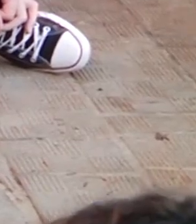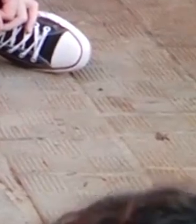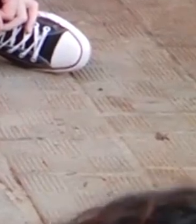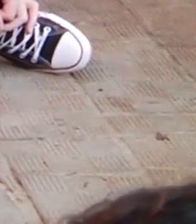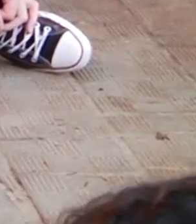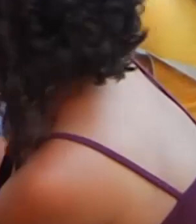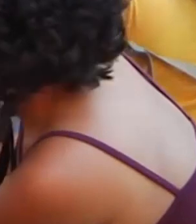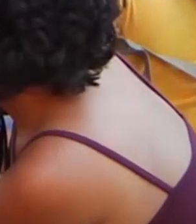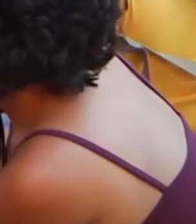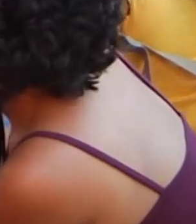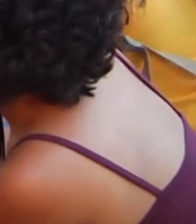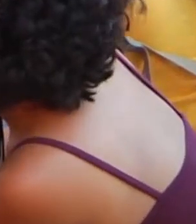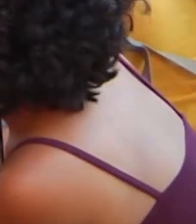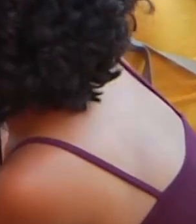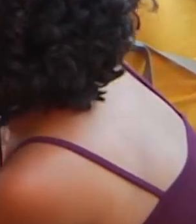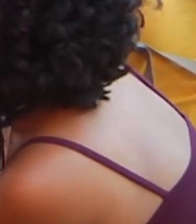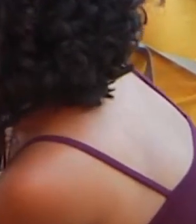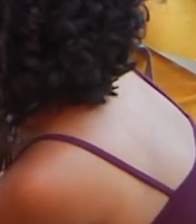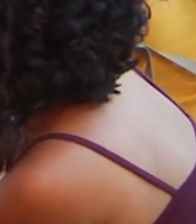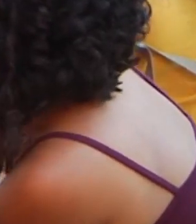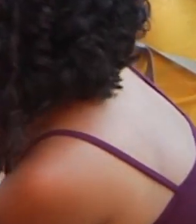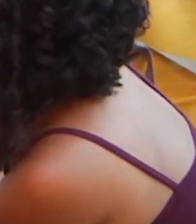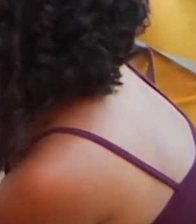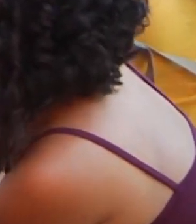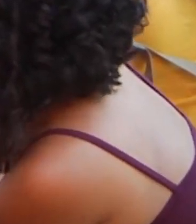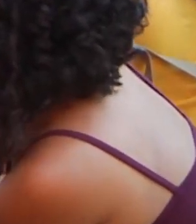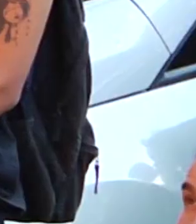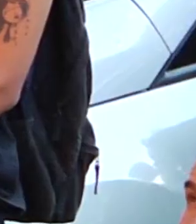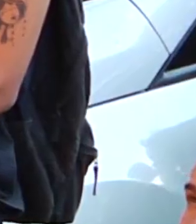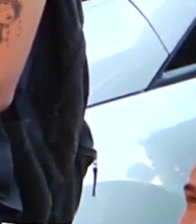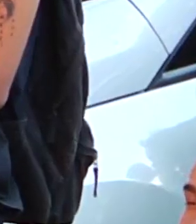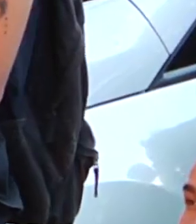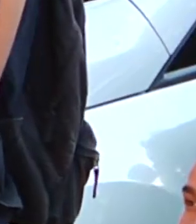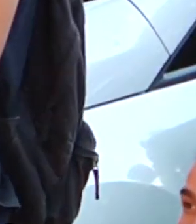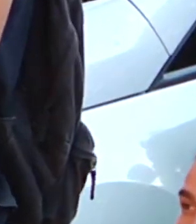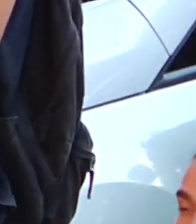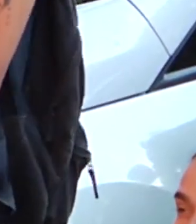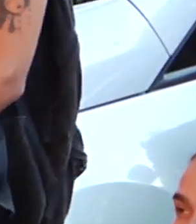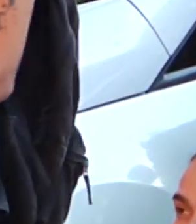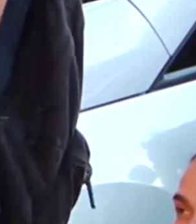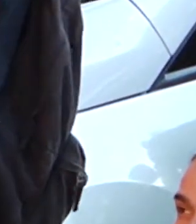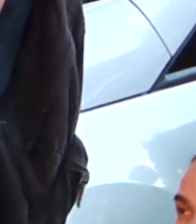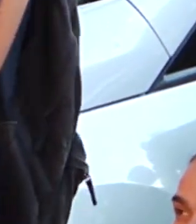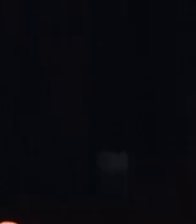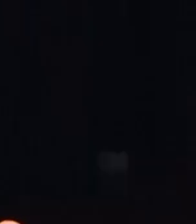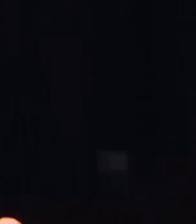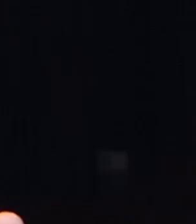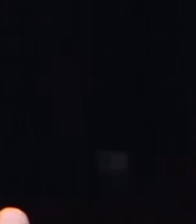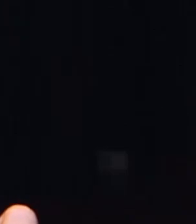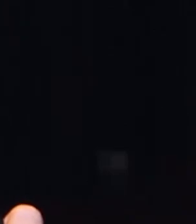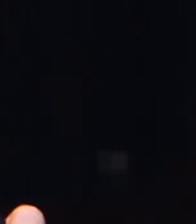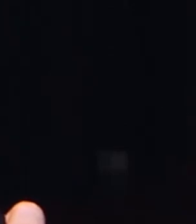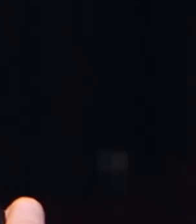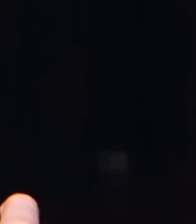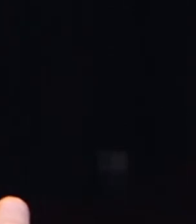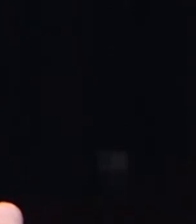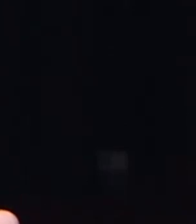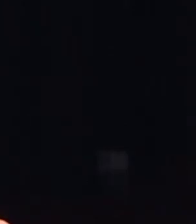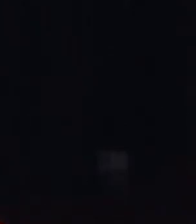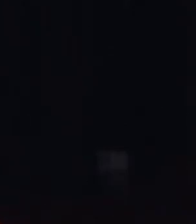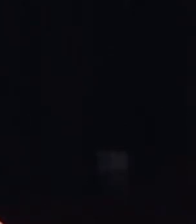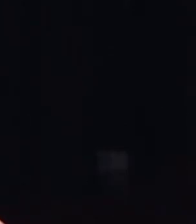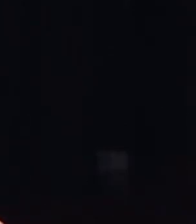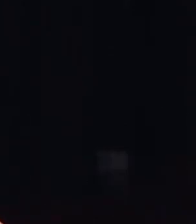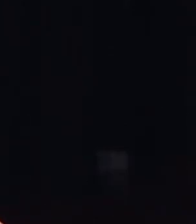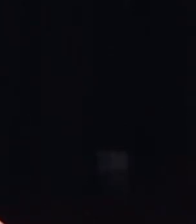para outros. Mesmo em momentos diferentes, a expectativa em relação ao teatro é a melhor possível. Pretendo absorver muito do